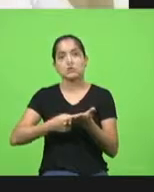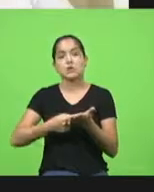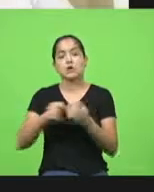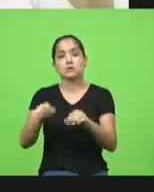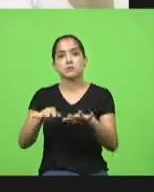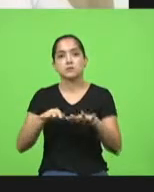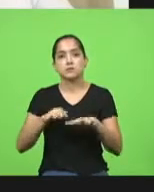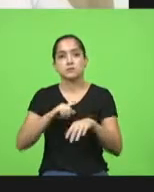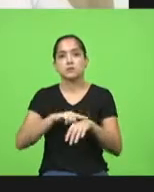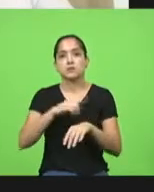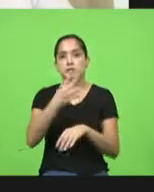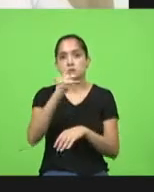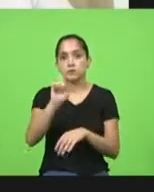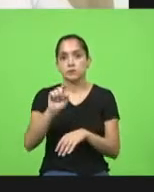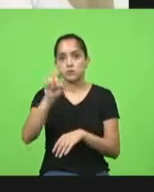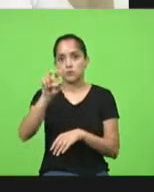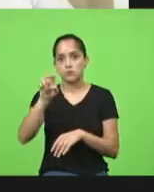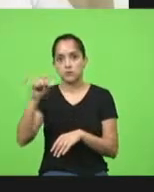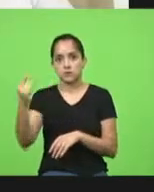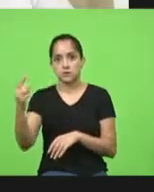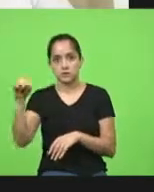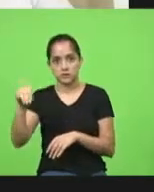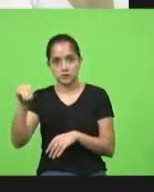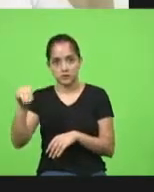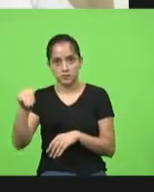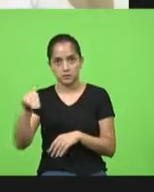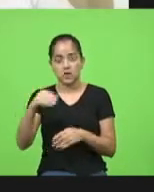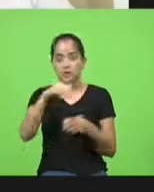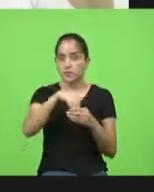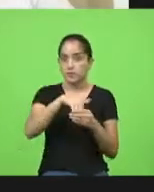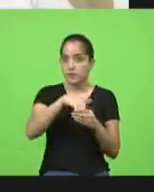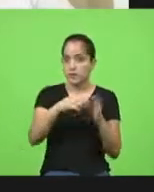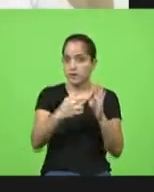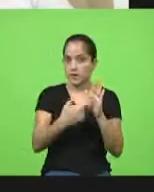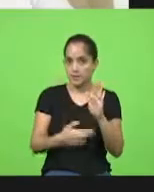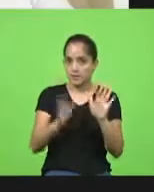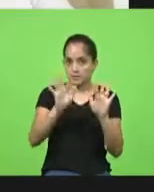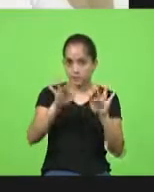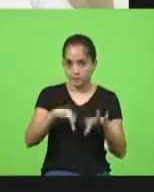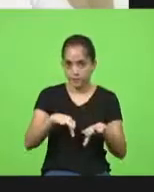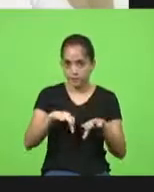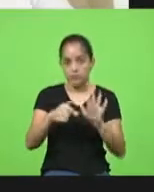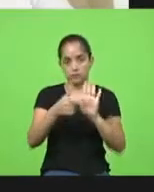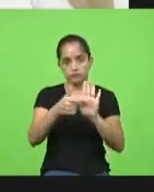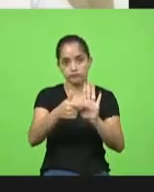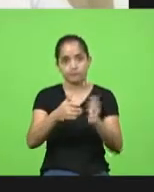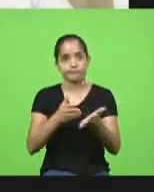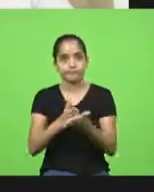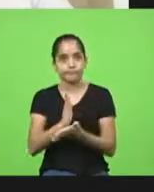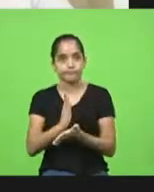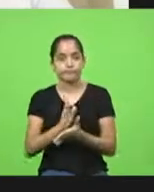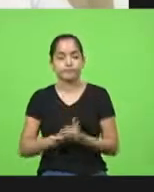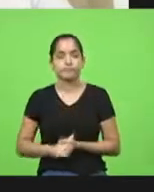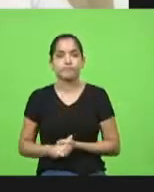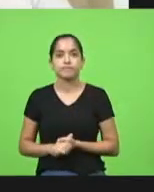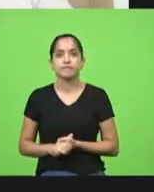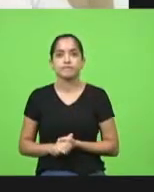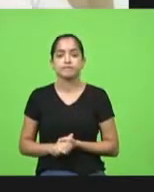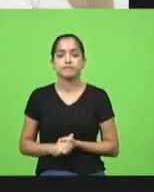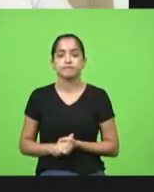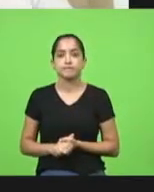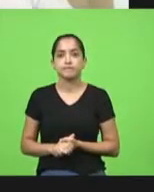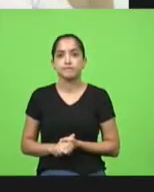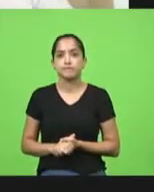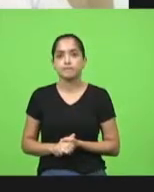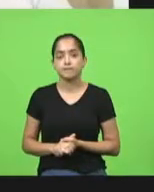as 16h51, para que possamos votar a redação final das matérias que foram aprovadas na sessão de hoje. Está encerrada a presente sessão.